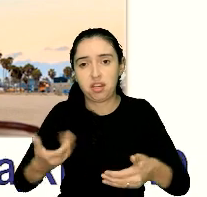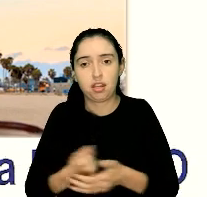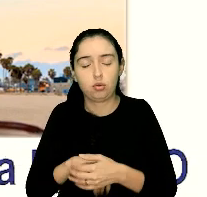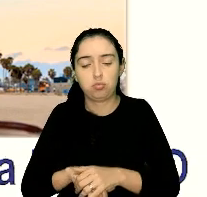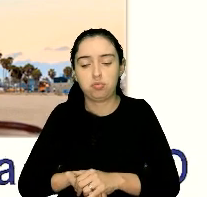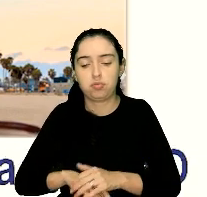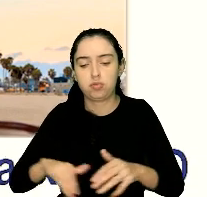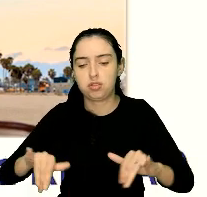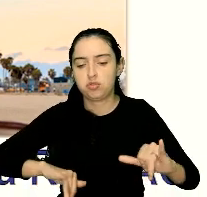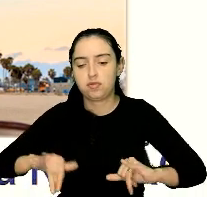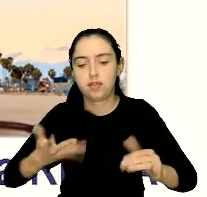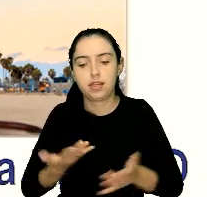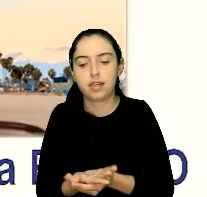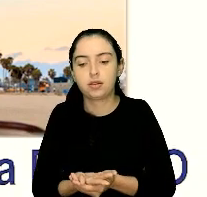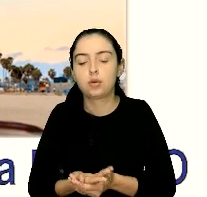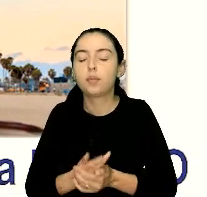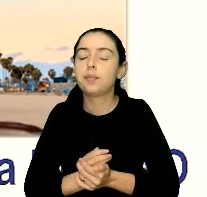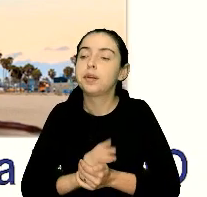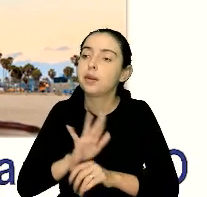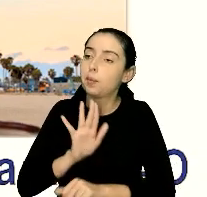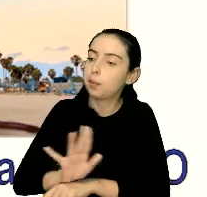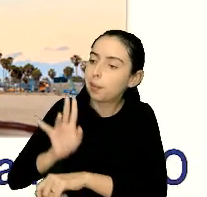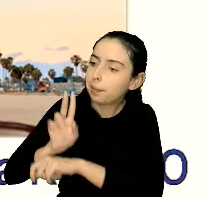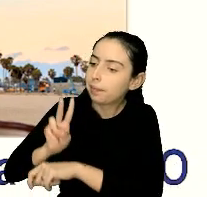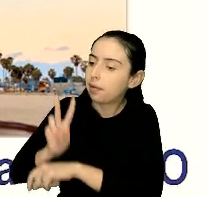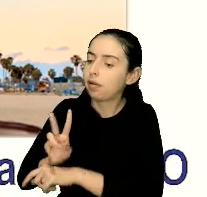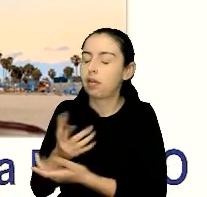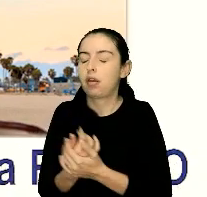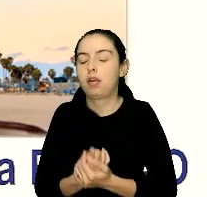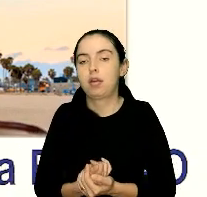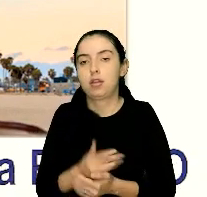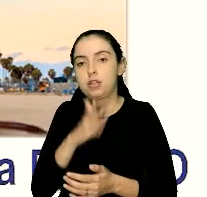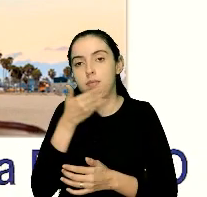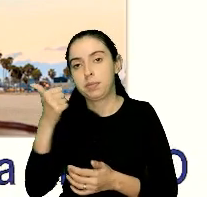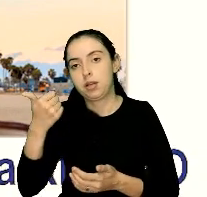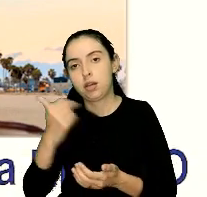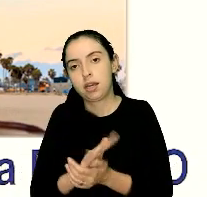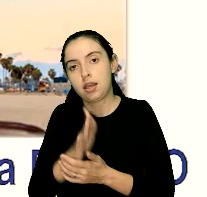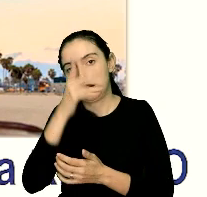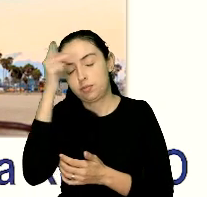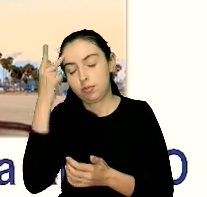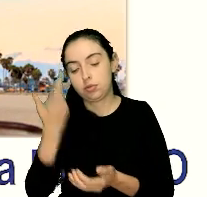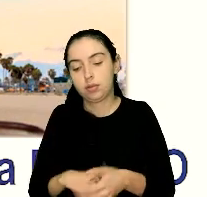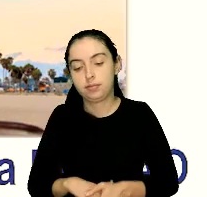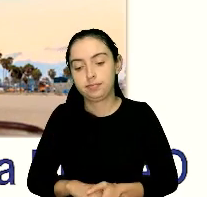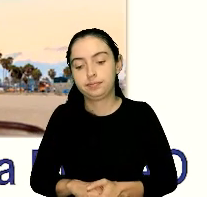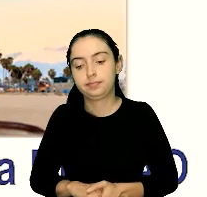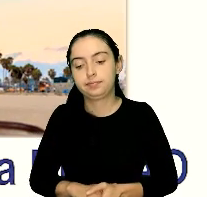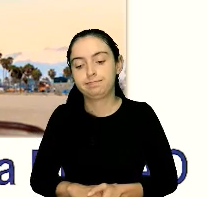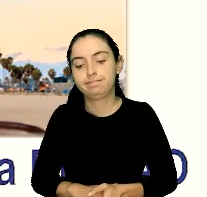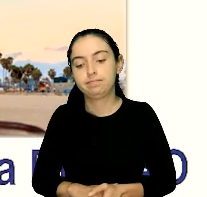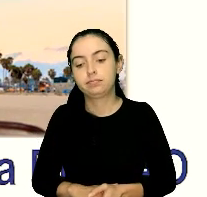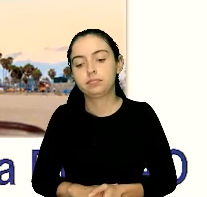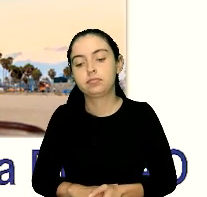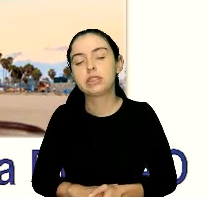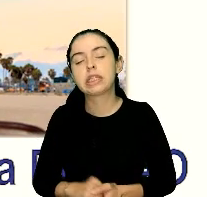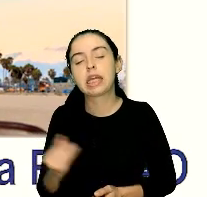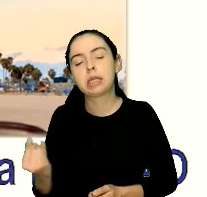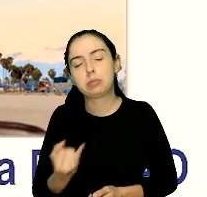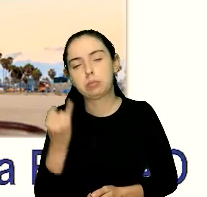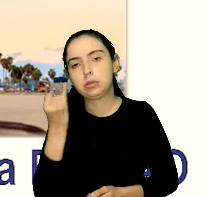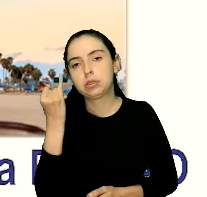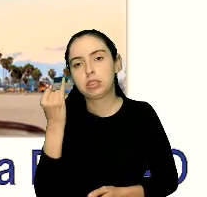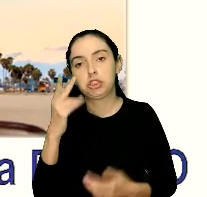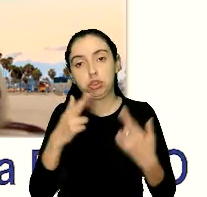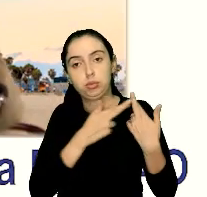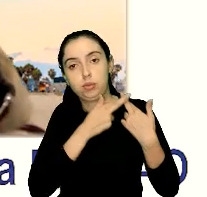as ferramentas que existem para que ele possa se melhorar, né? Então, é fundamental que esse líder